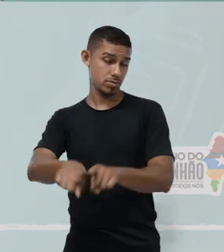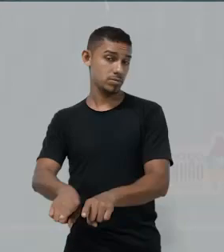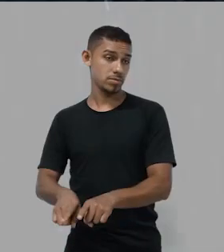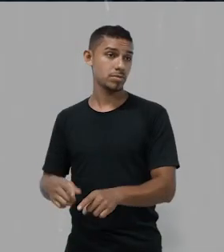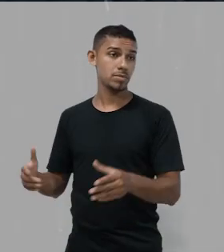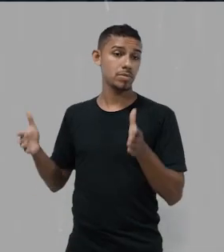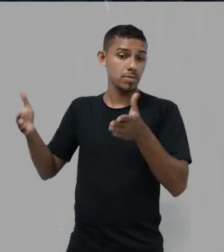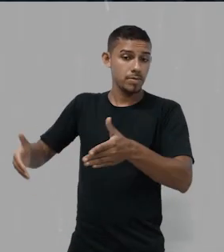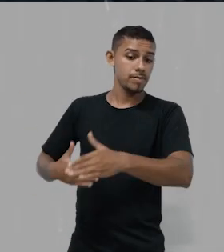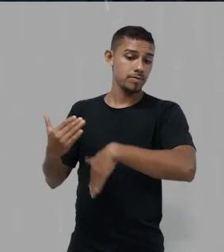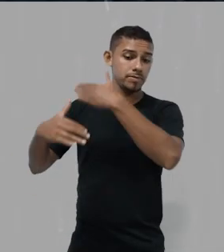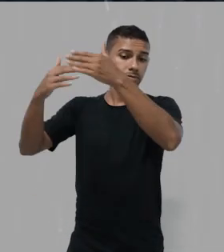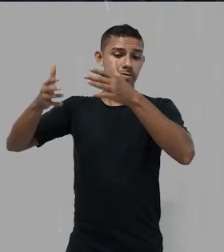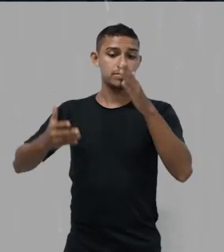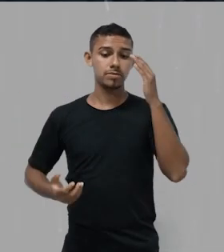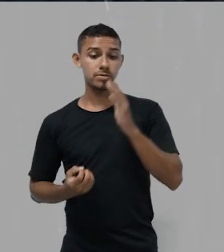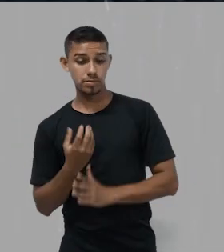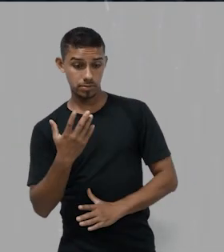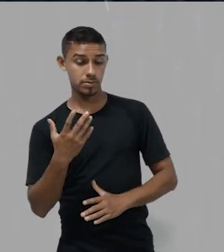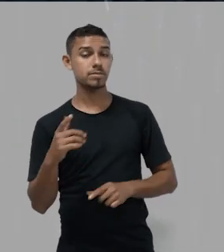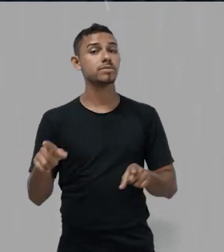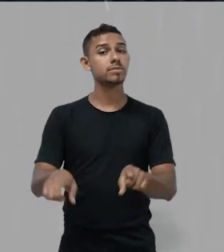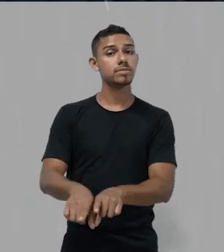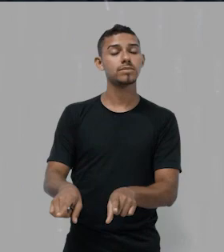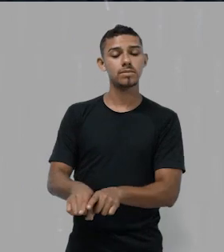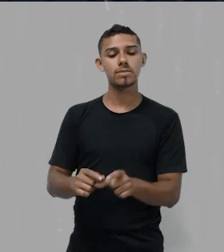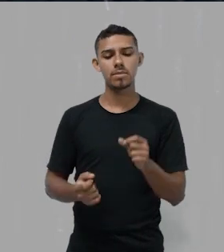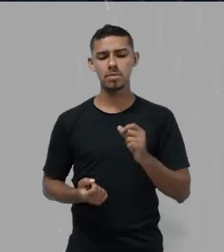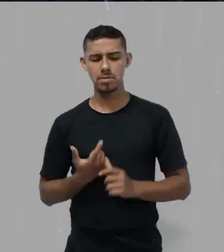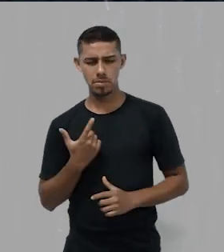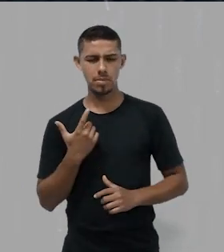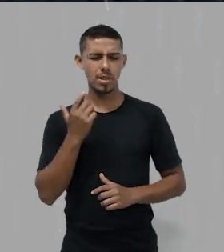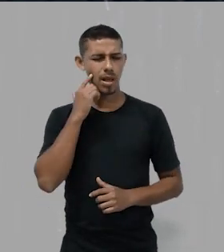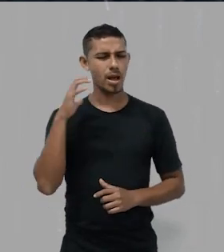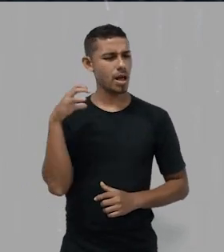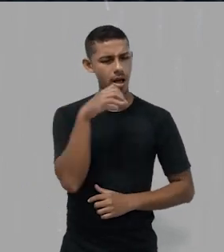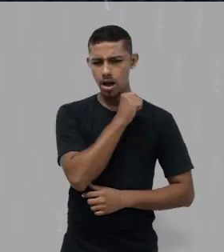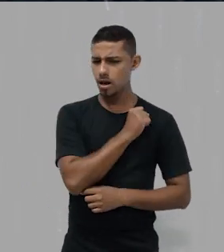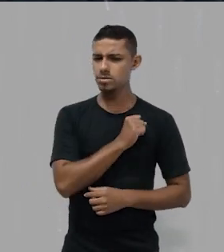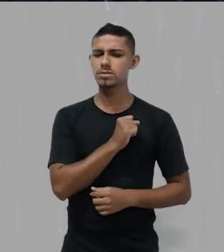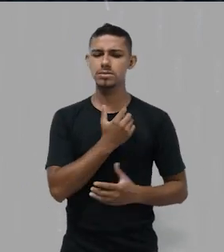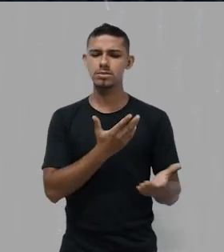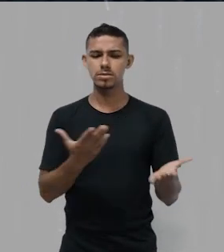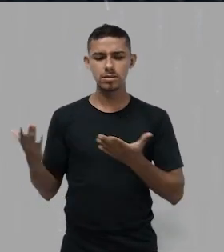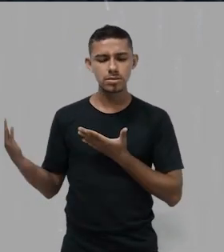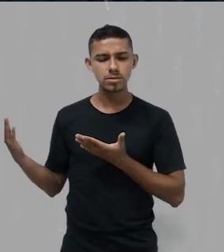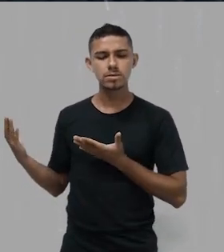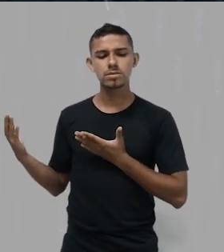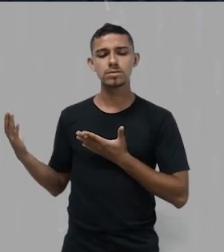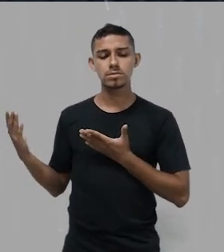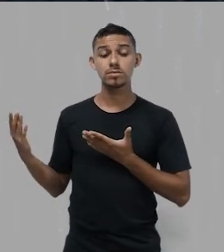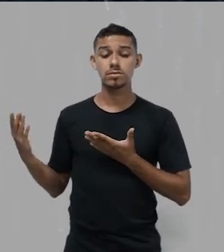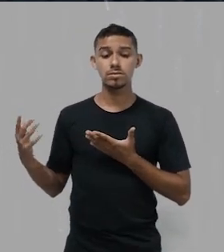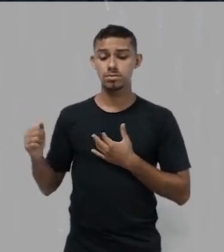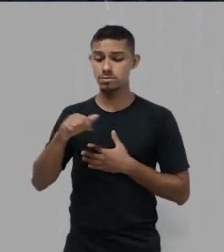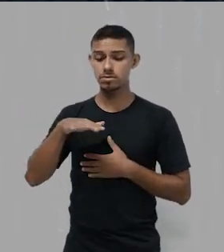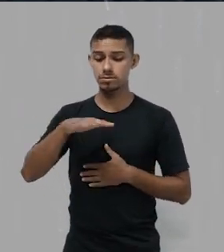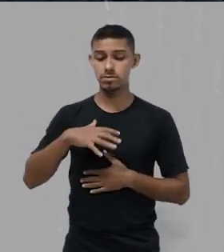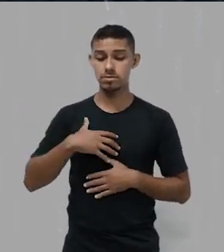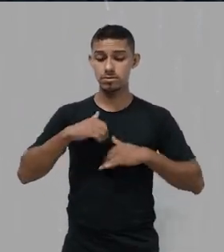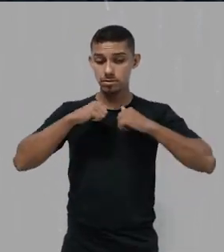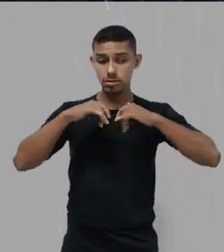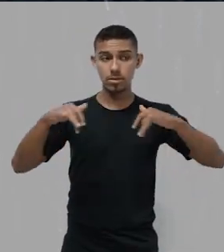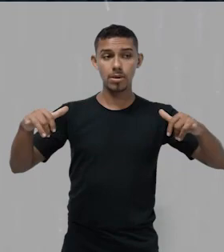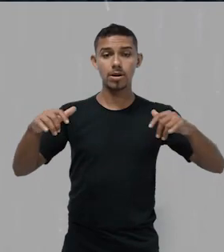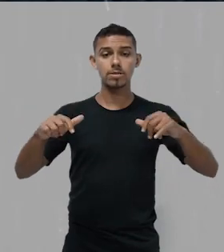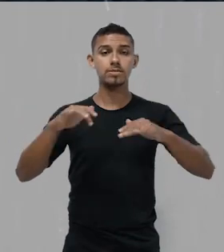crescimento, desse surgimento, né? Você descobre rapidamente quem ganhou mais espaço na mídia. Foi Picasso, mas o